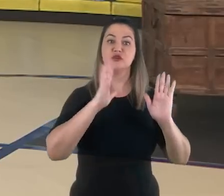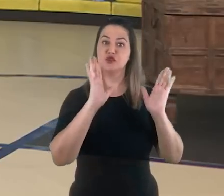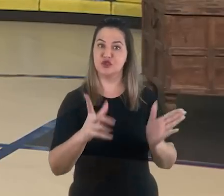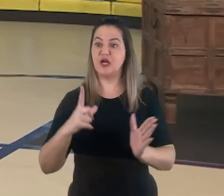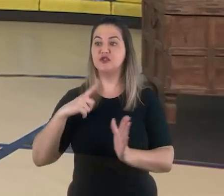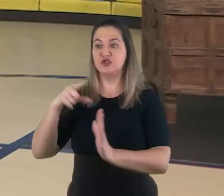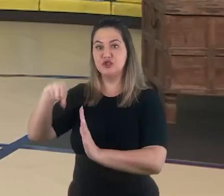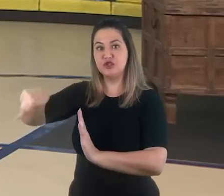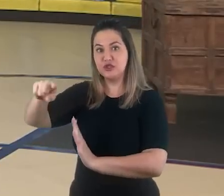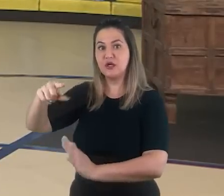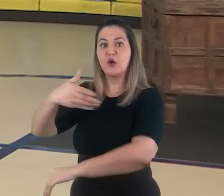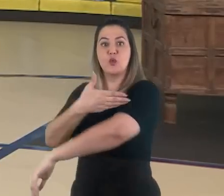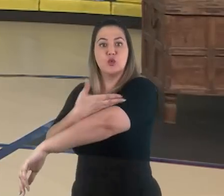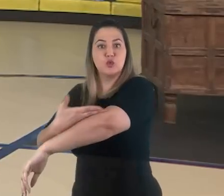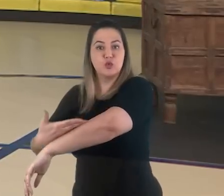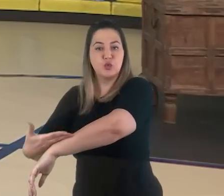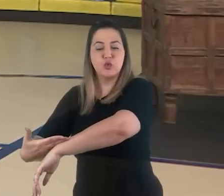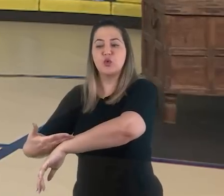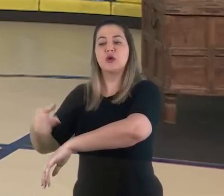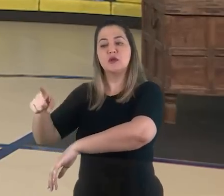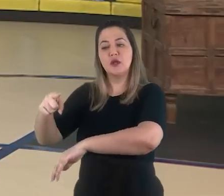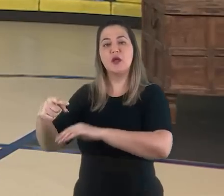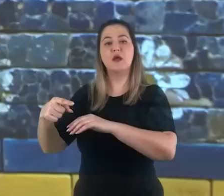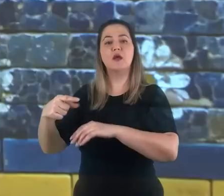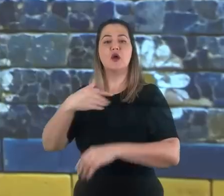apresentar impérios mundiais em sucessão.